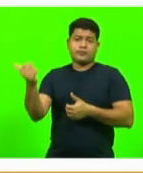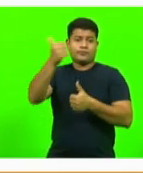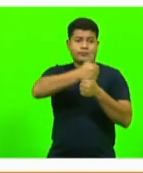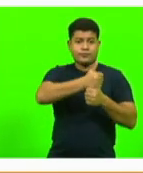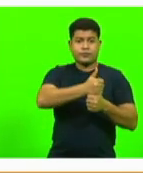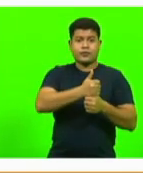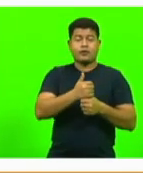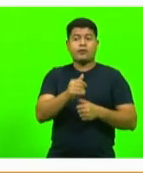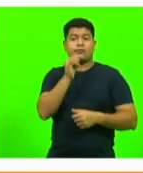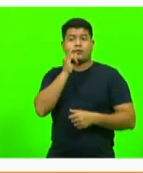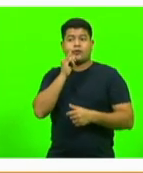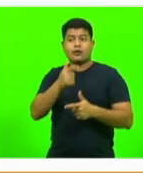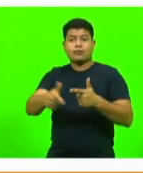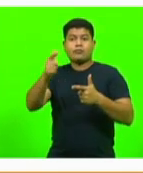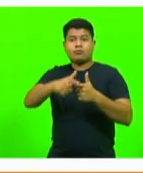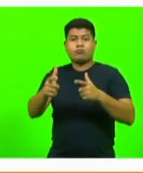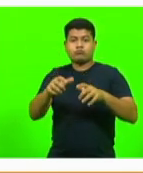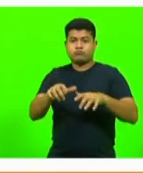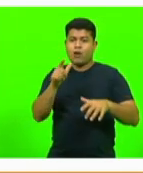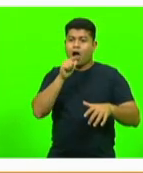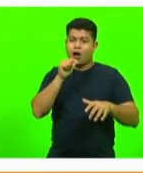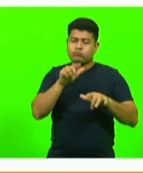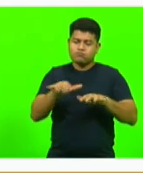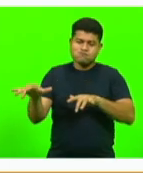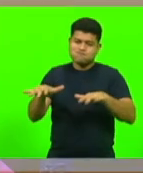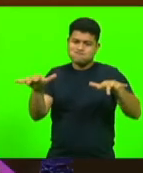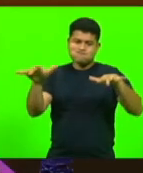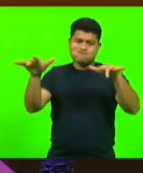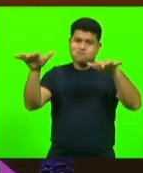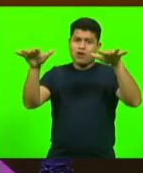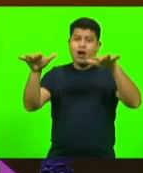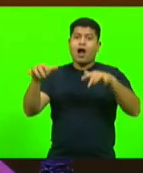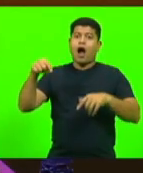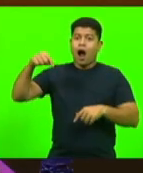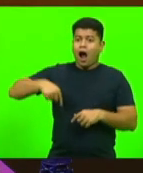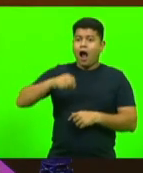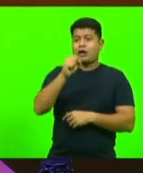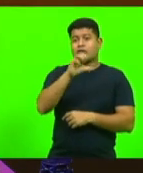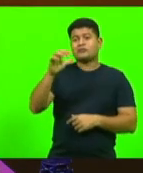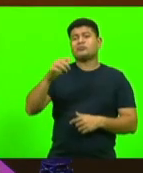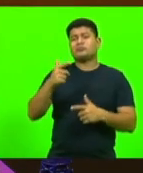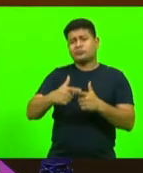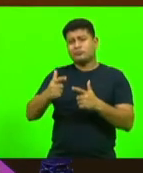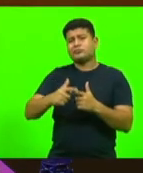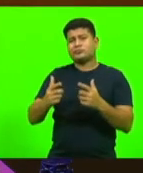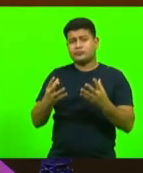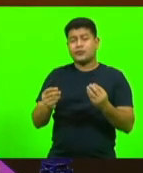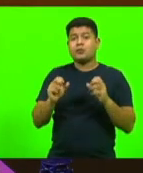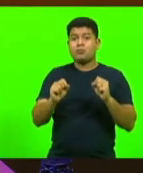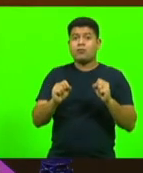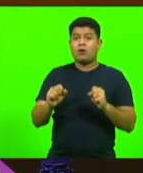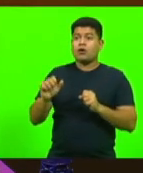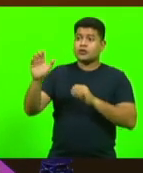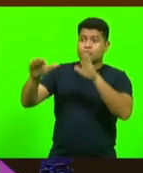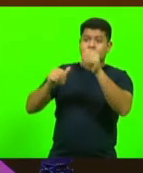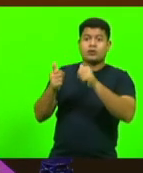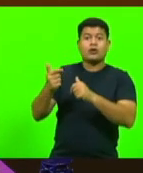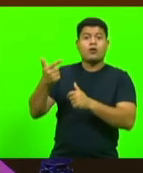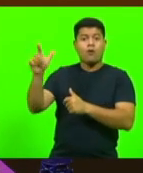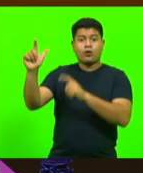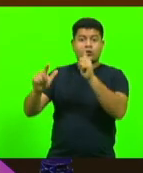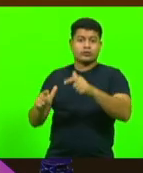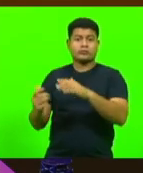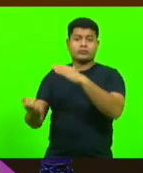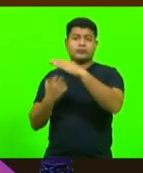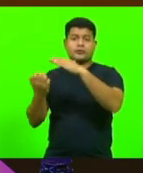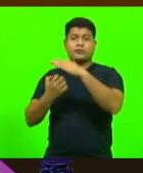Enchente ou qualquer coisa do tipo que Santa Catarina Inclusive tem bastante problema com isso pode contratar atividades projetos e